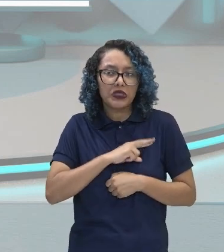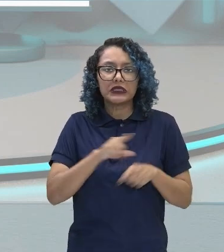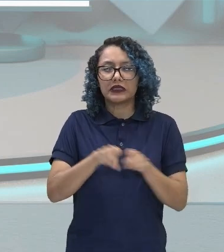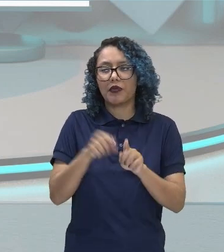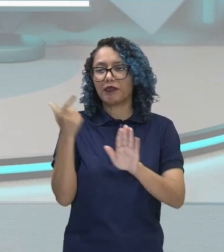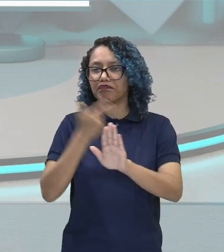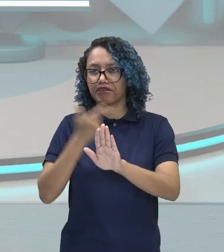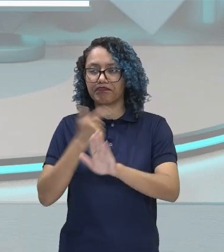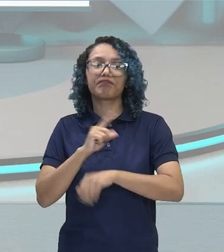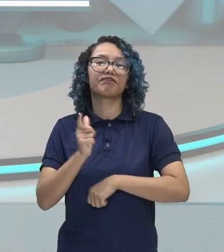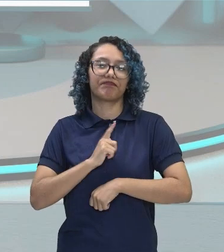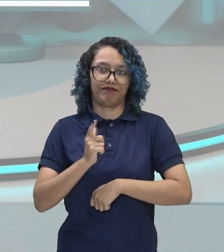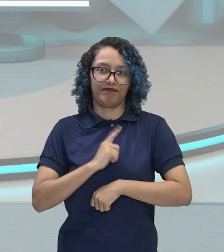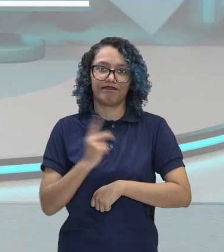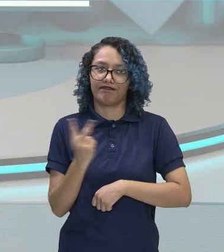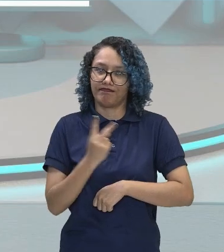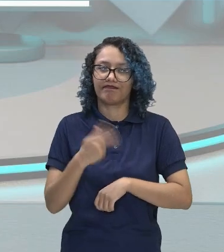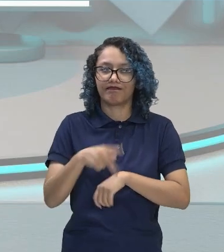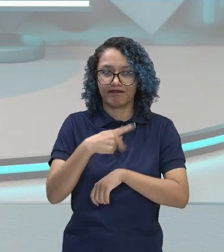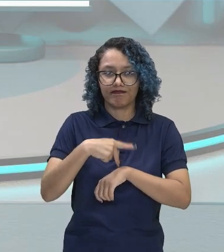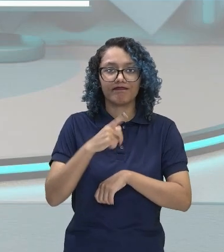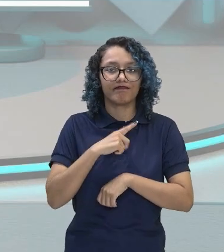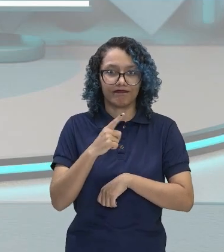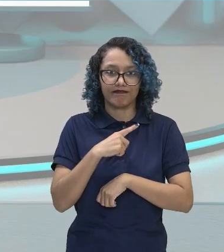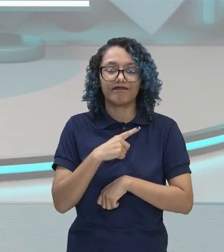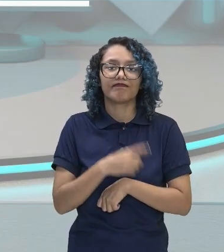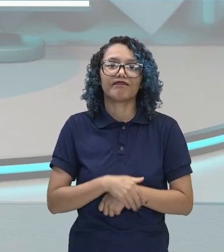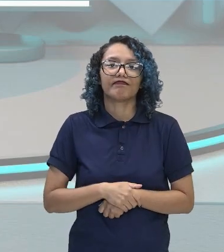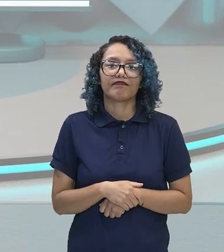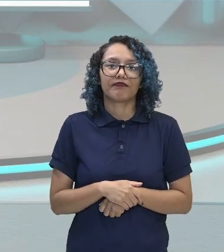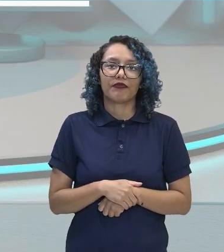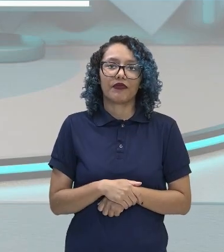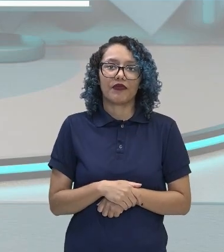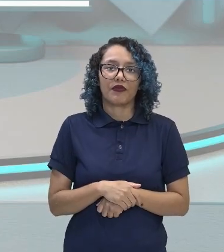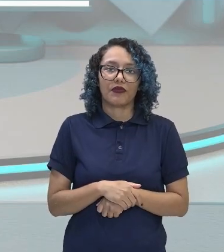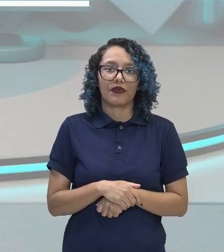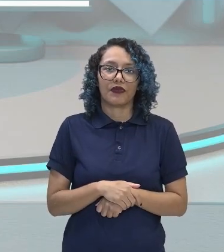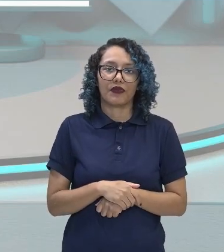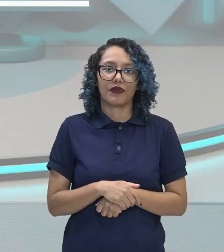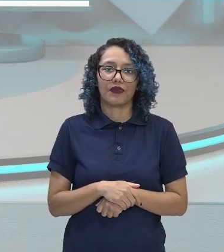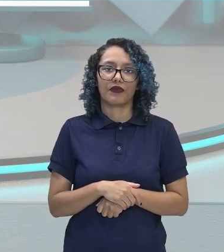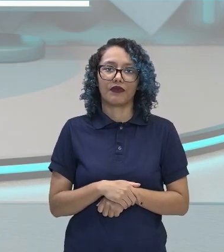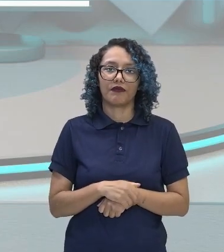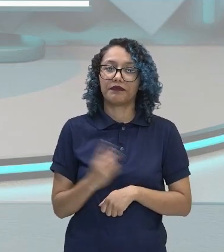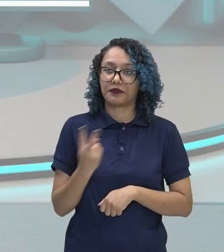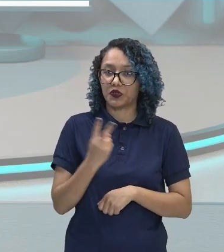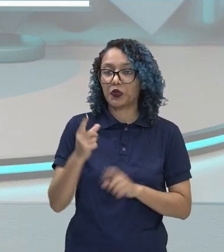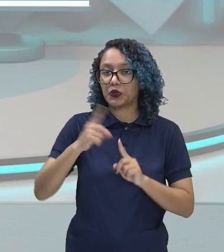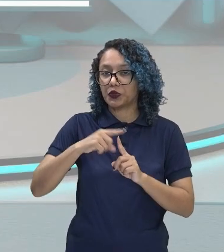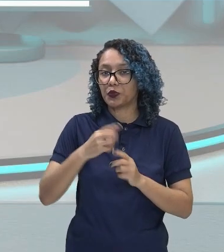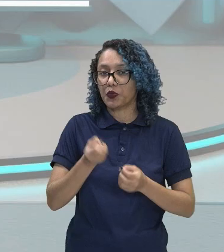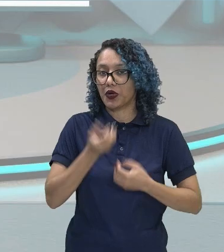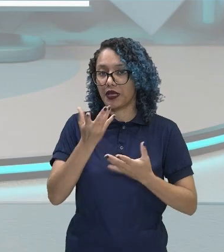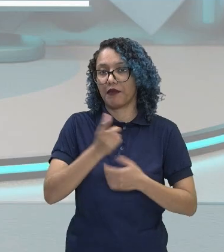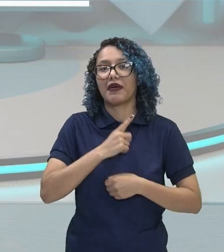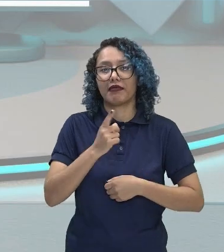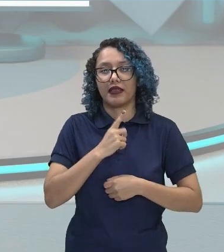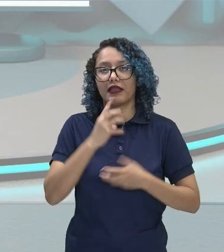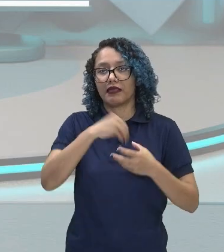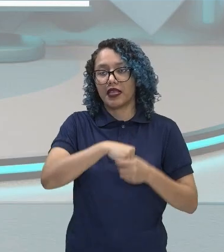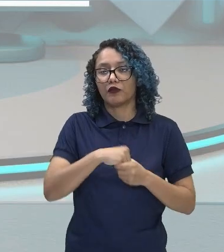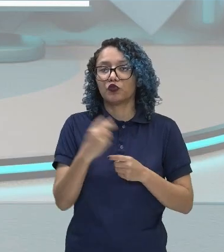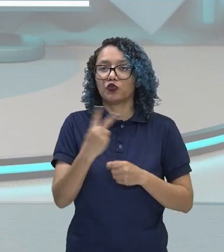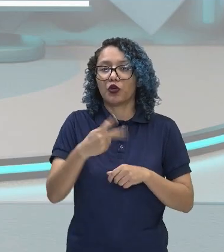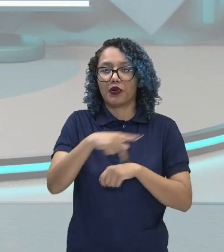satíricos, tá? Então, ambos os países vão ter esses dois tipos de poemas, tanto lírico